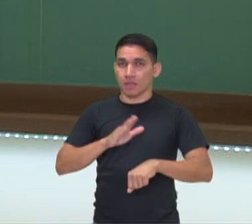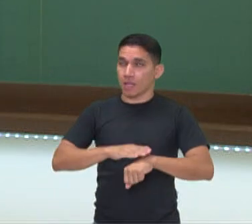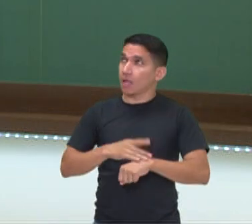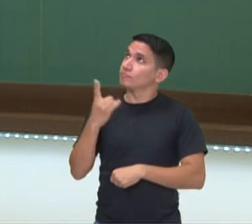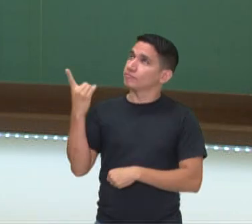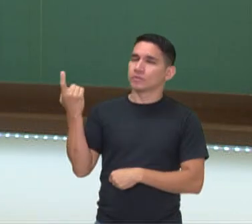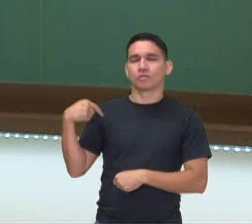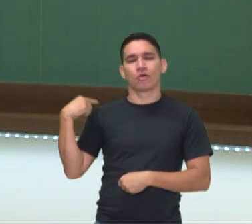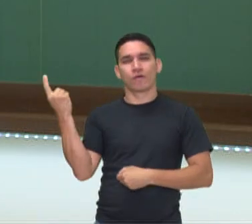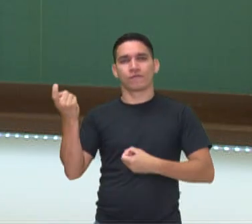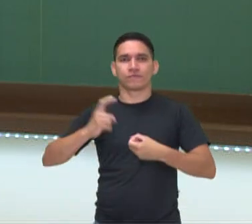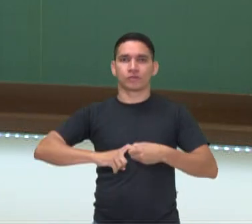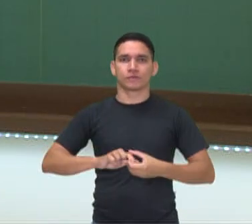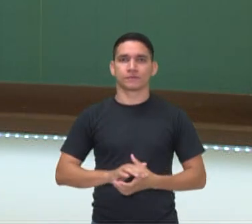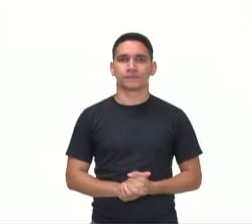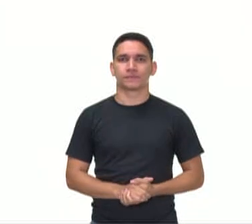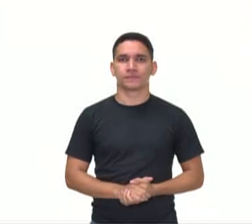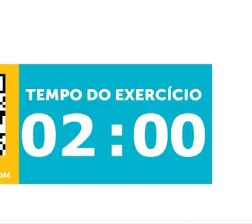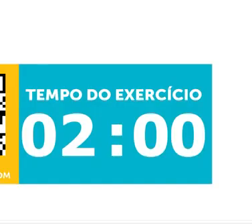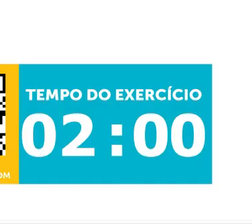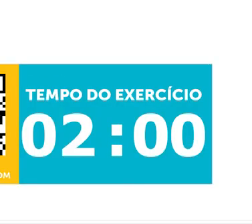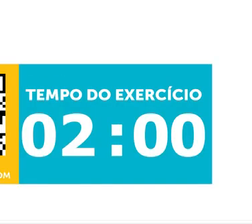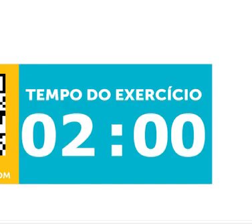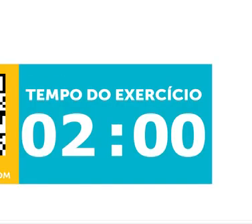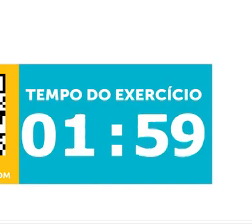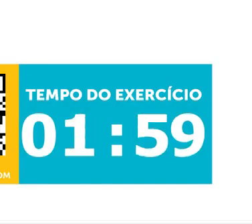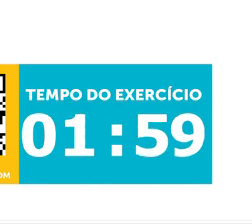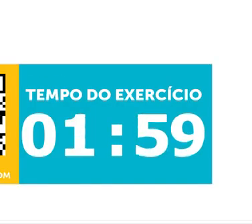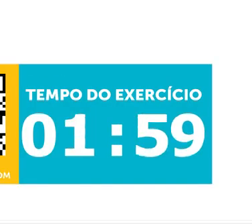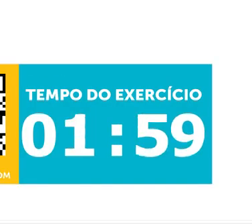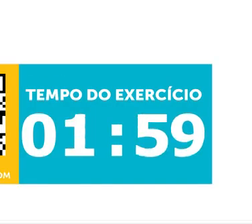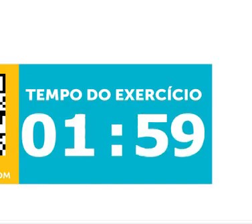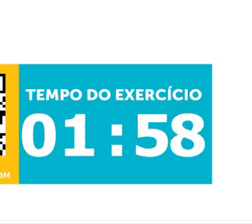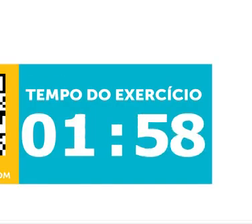na tela e nós estamos aguardando você.